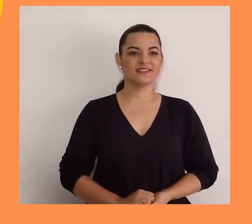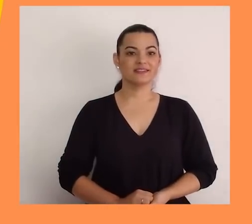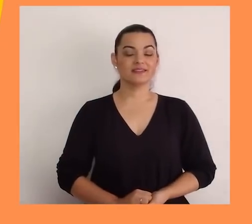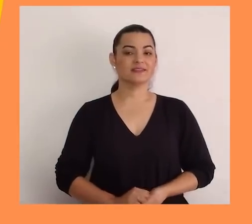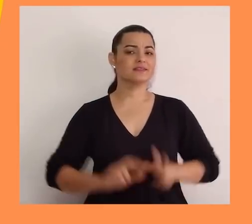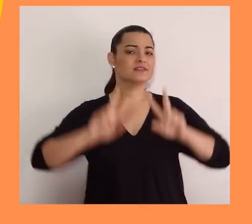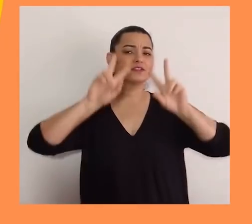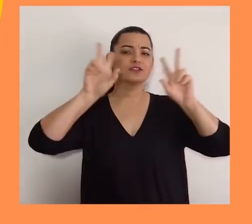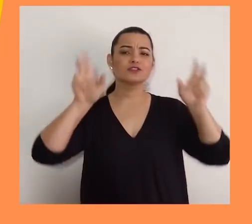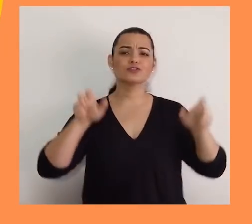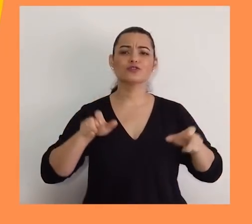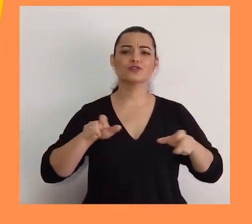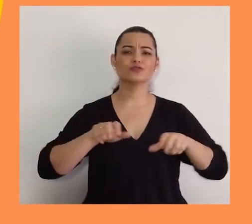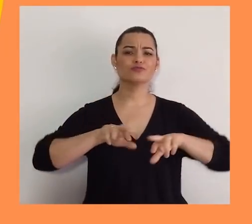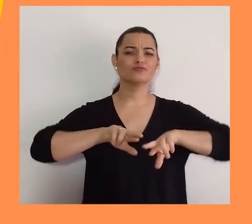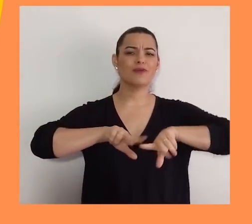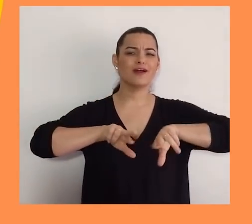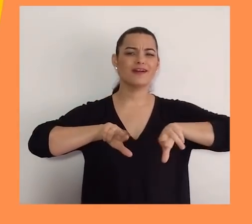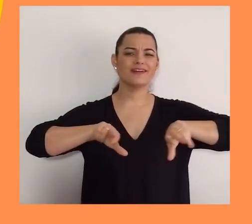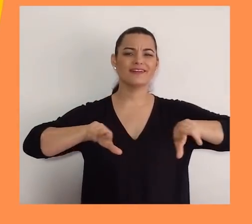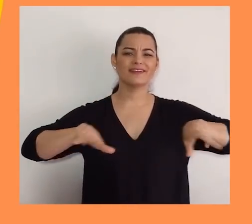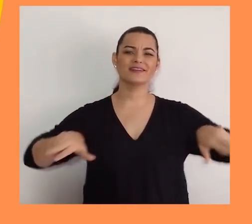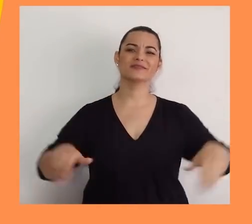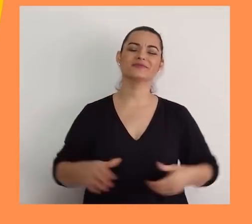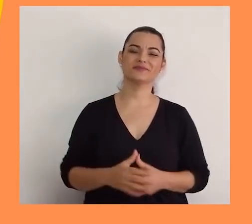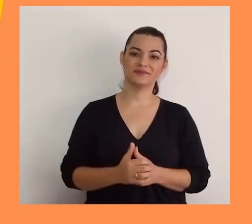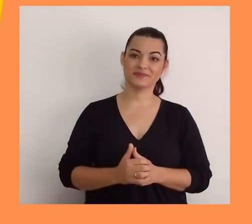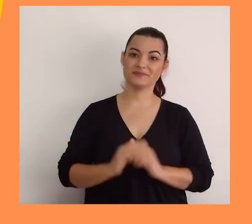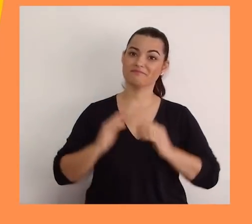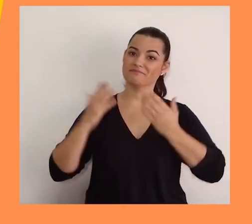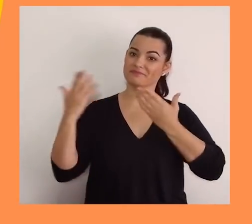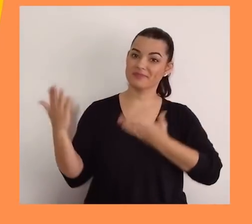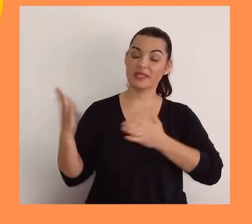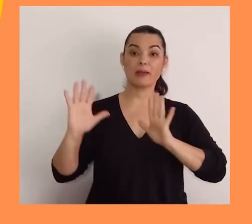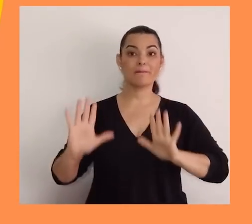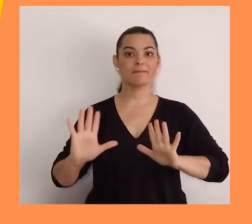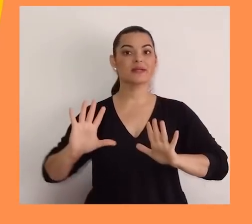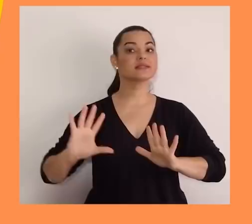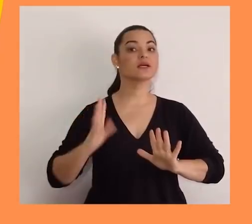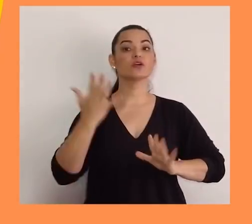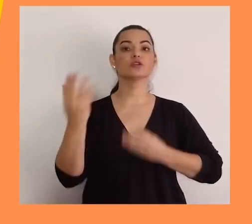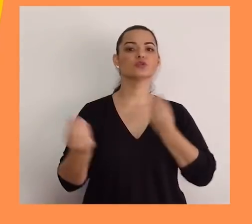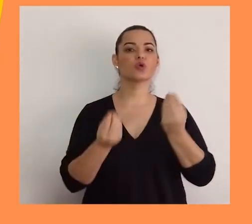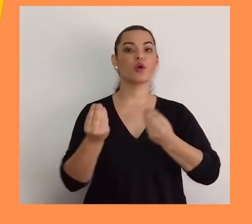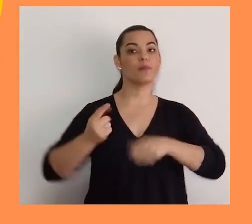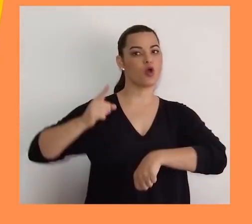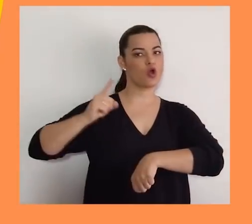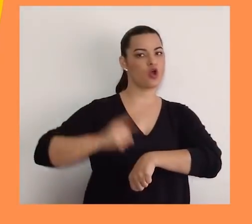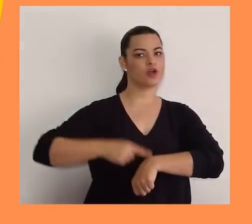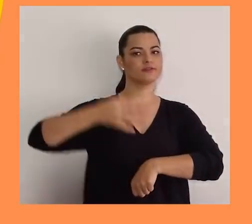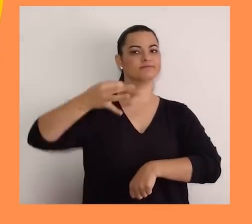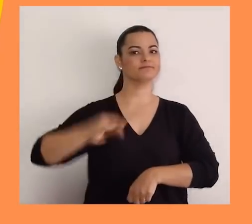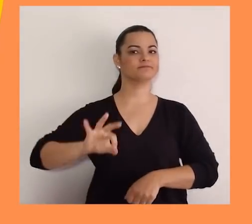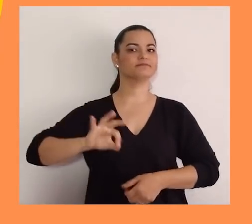sobre todos esses assuntos. Mas tem uma coisa, tudo isso acontece com um horário